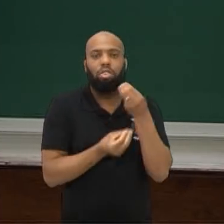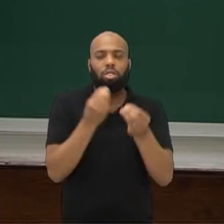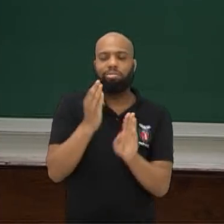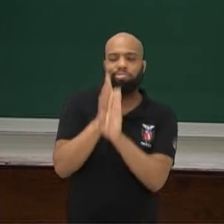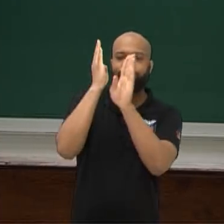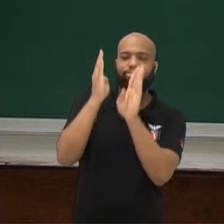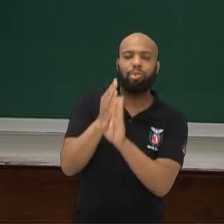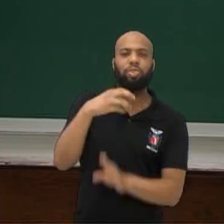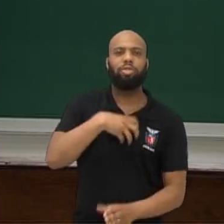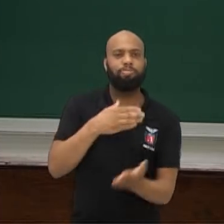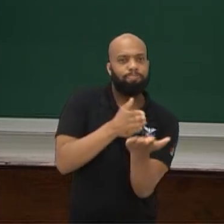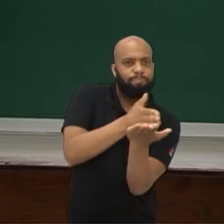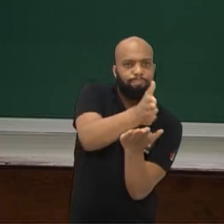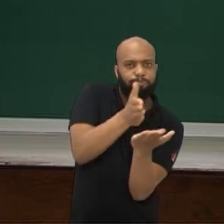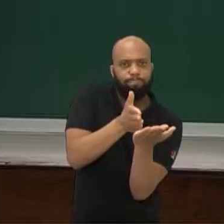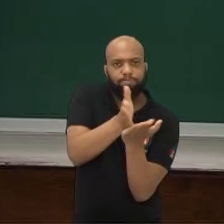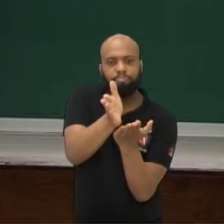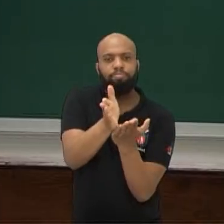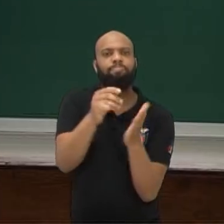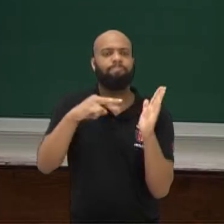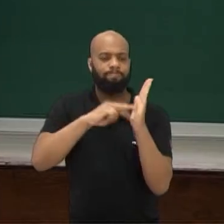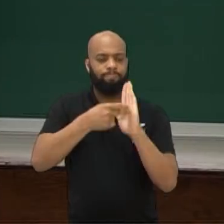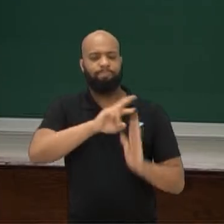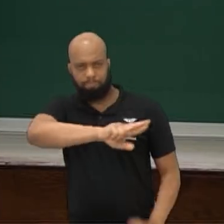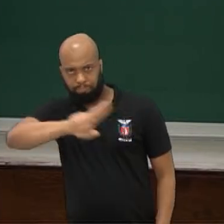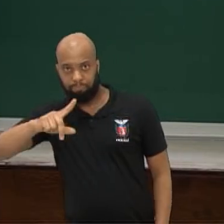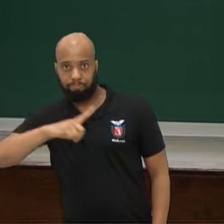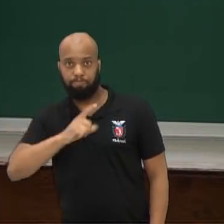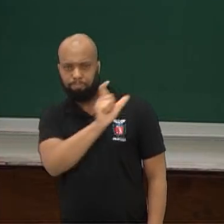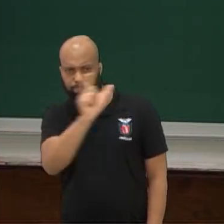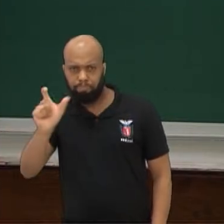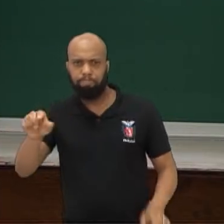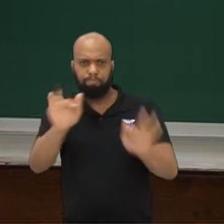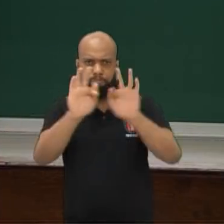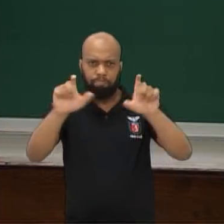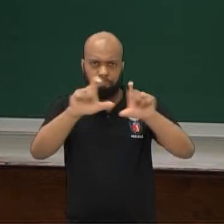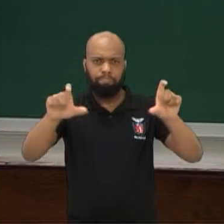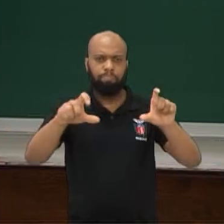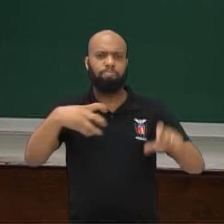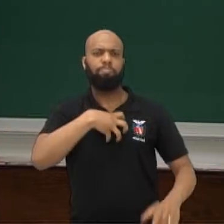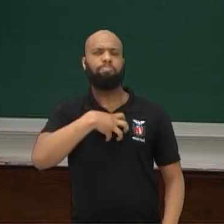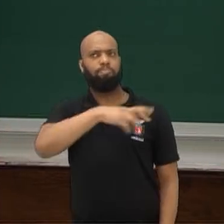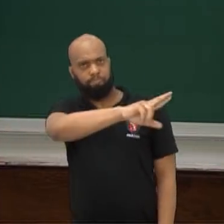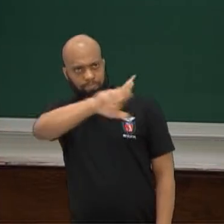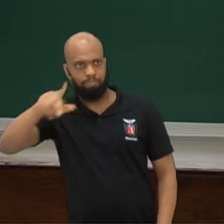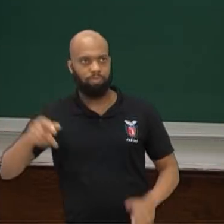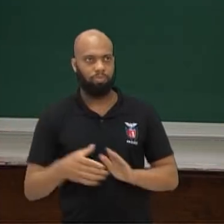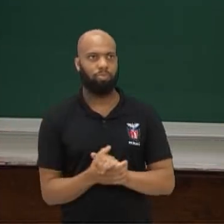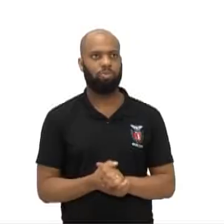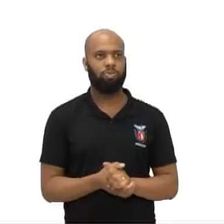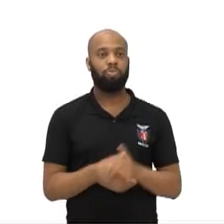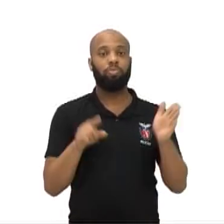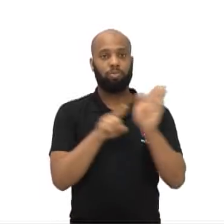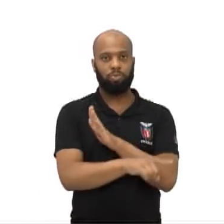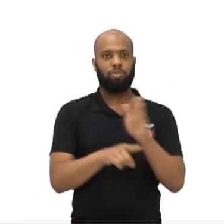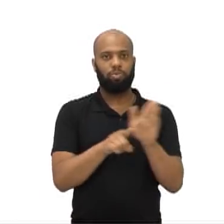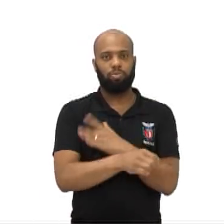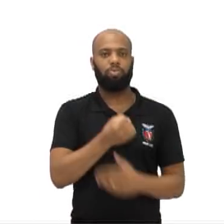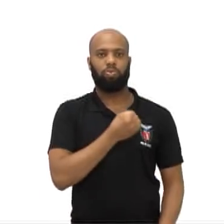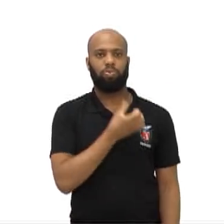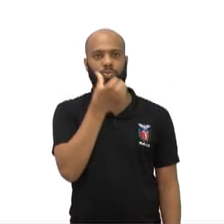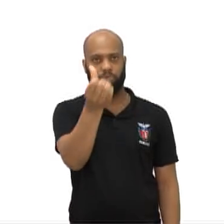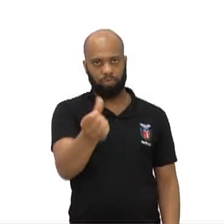identificar a presença de palavras e expressões ambíguas que provoquem esse duplo sentido. Então, exercício